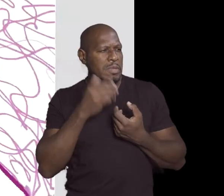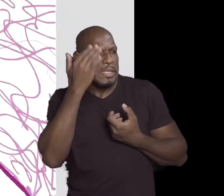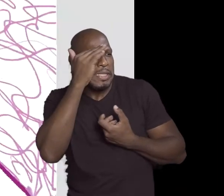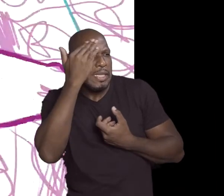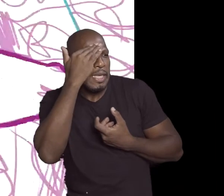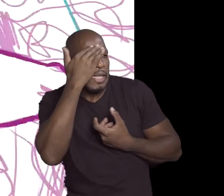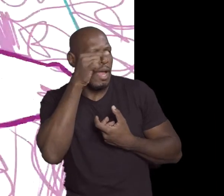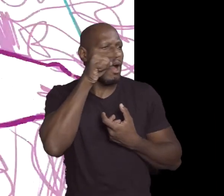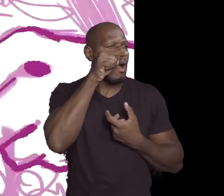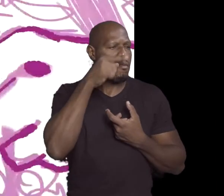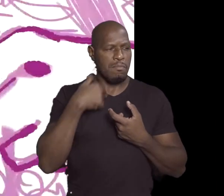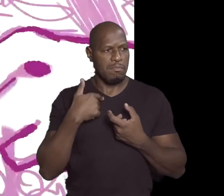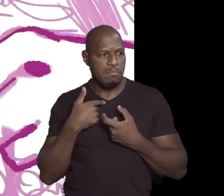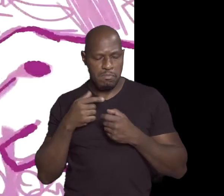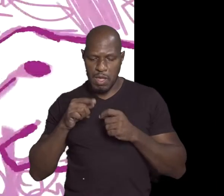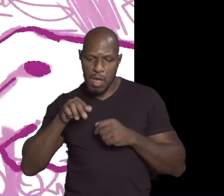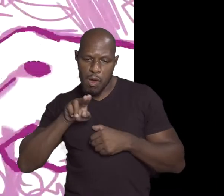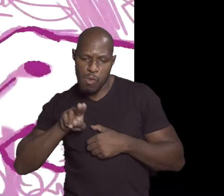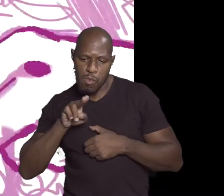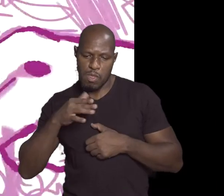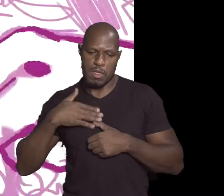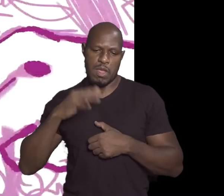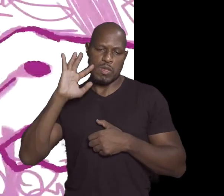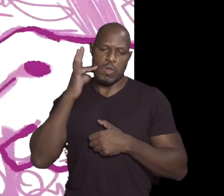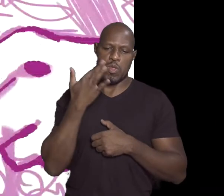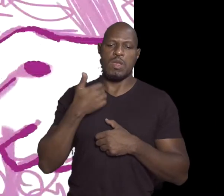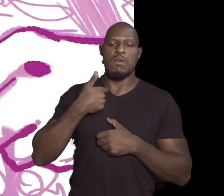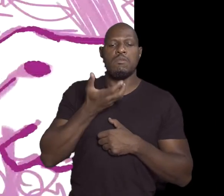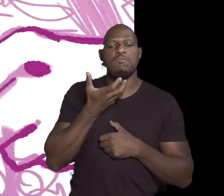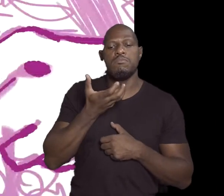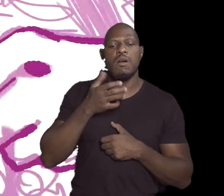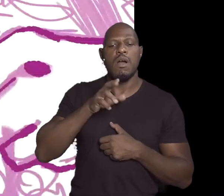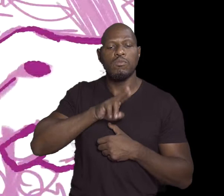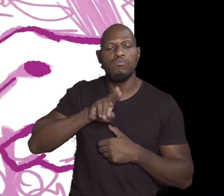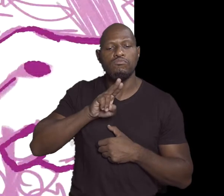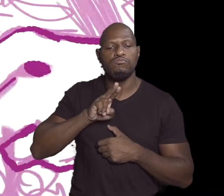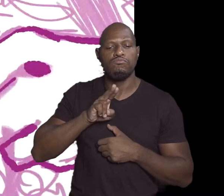para aplicar nas soluções que eu pretendo usar